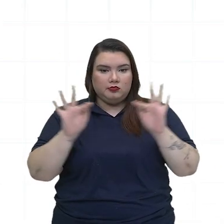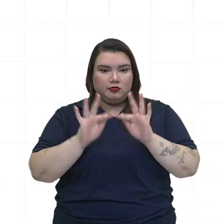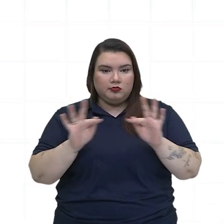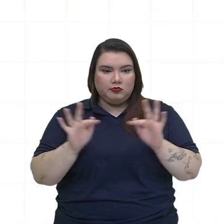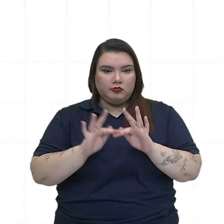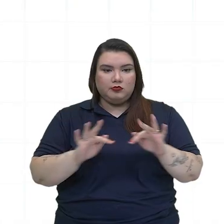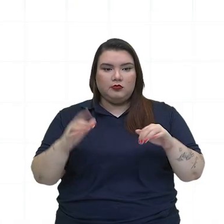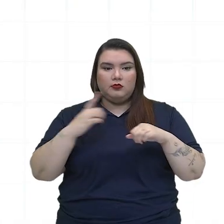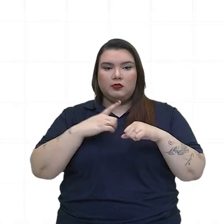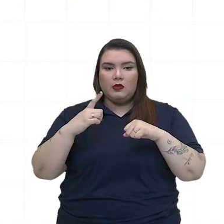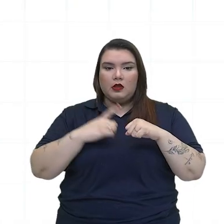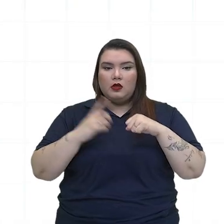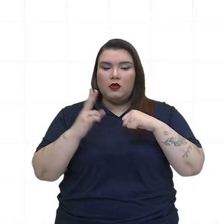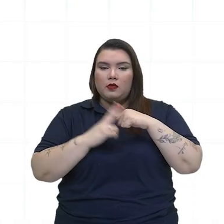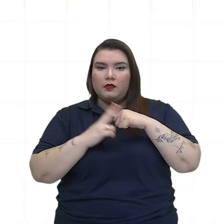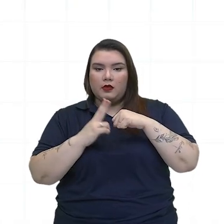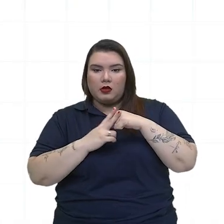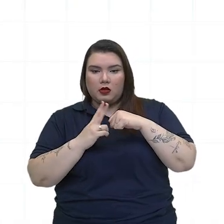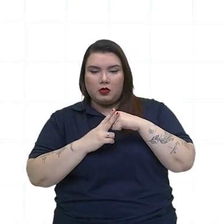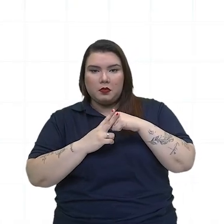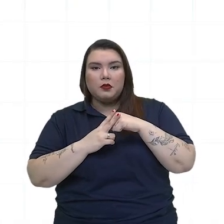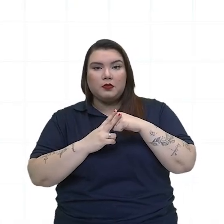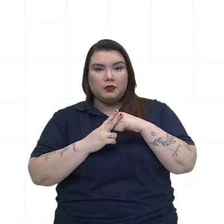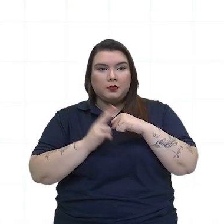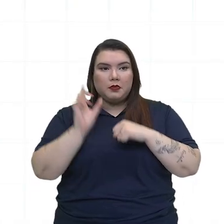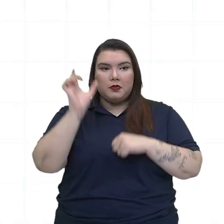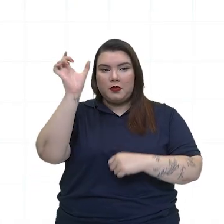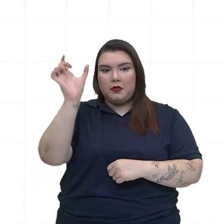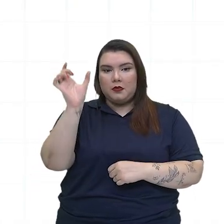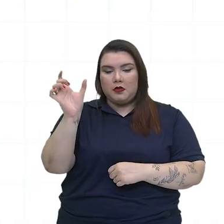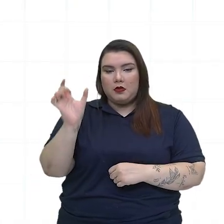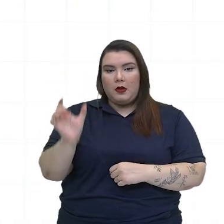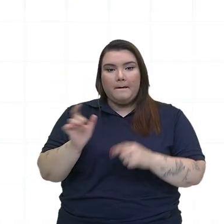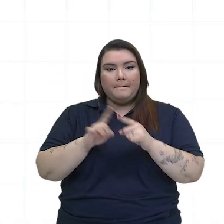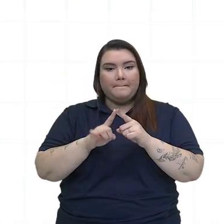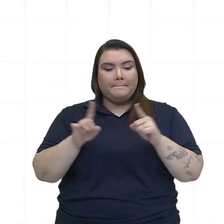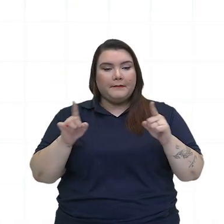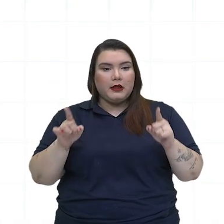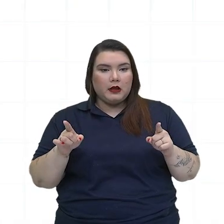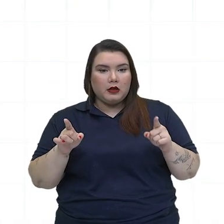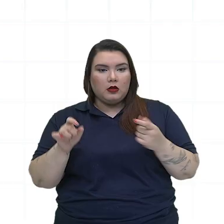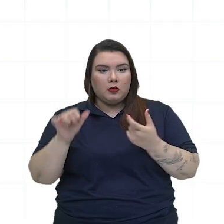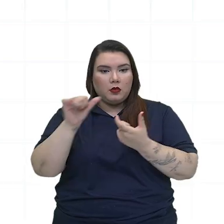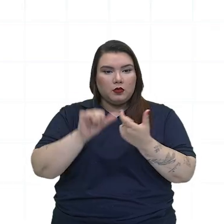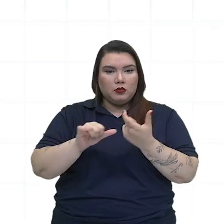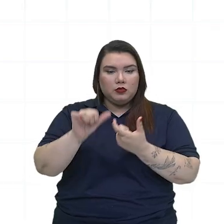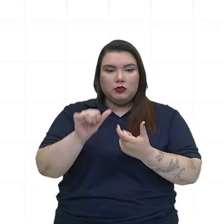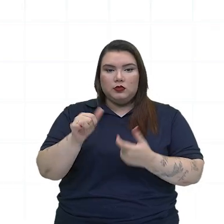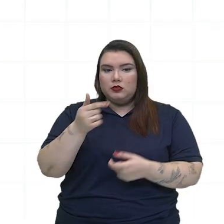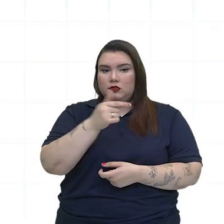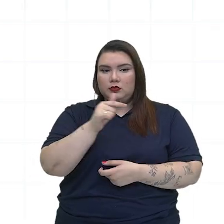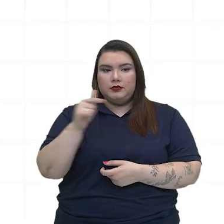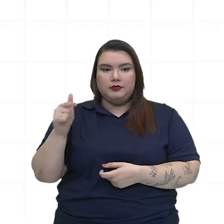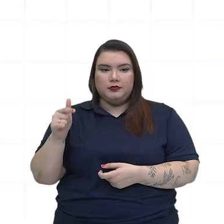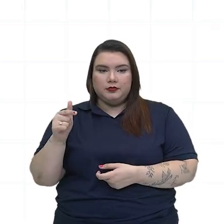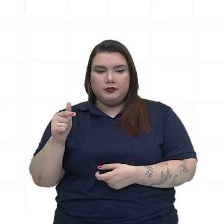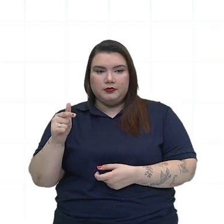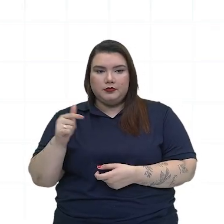com esses verbos, como eu falei, eles não estão conjugados